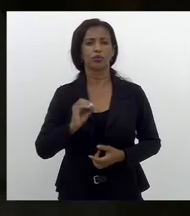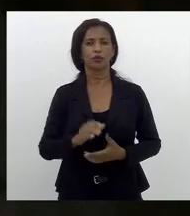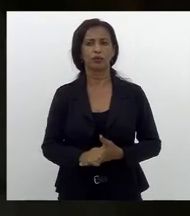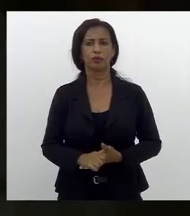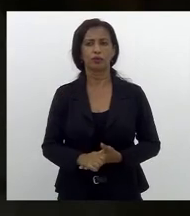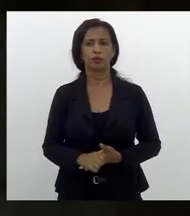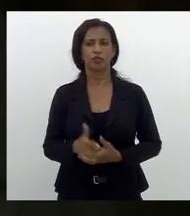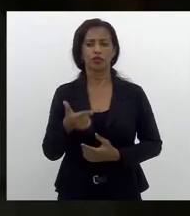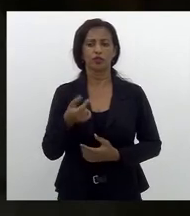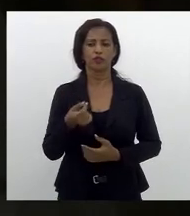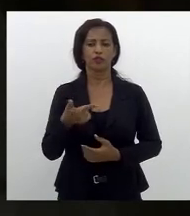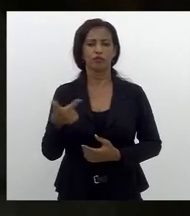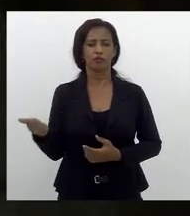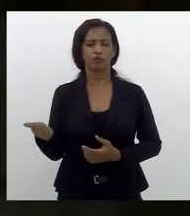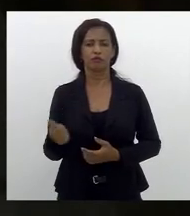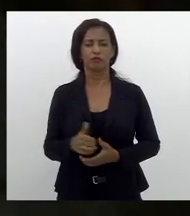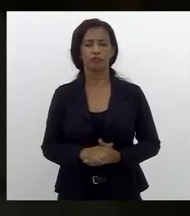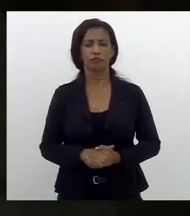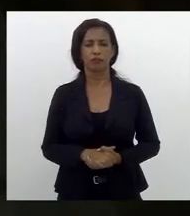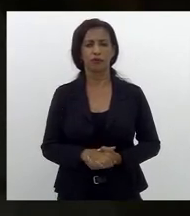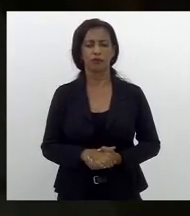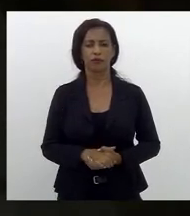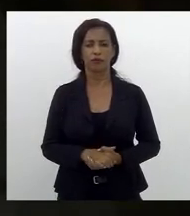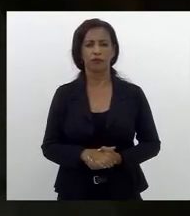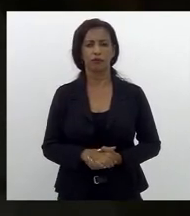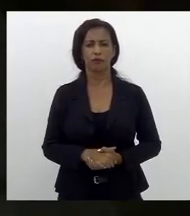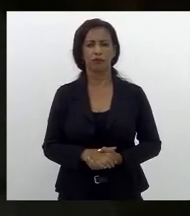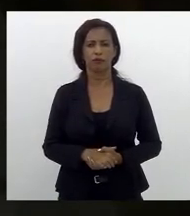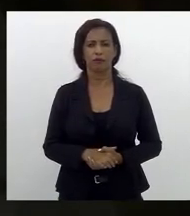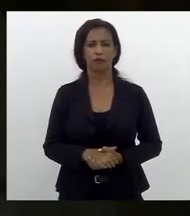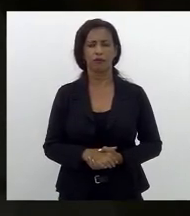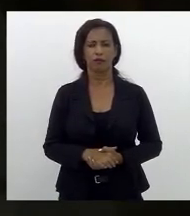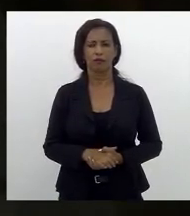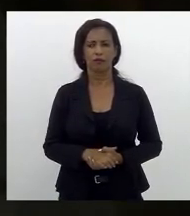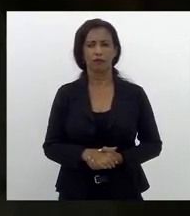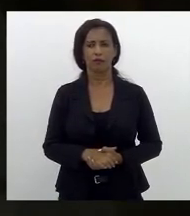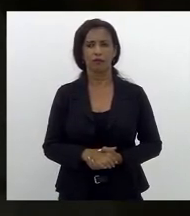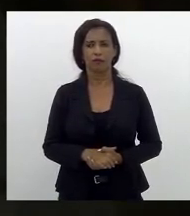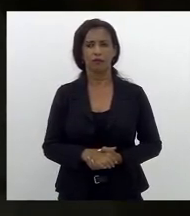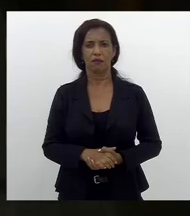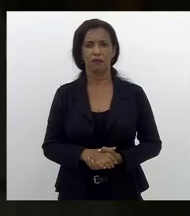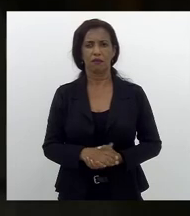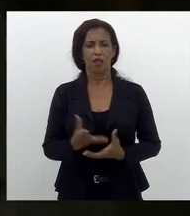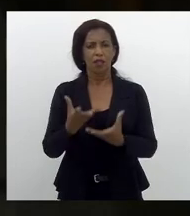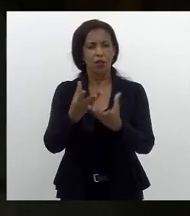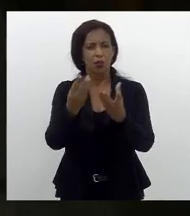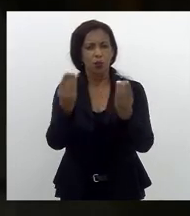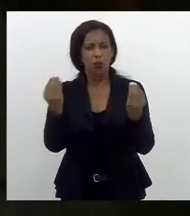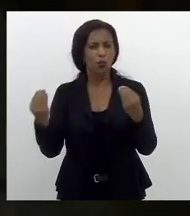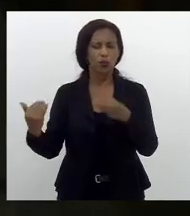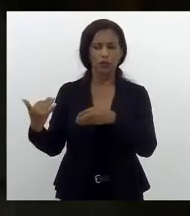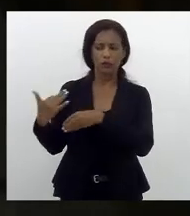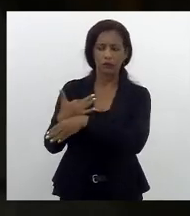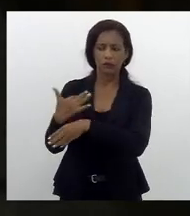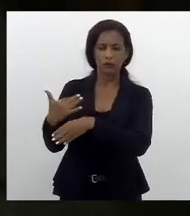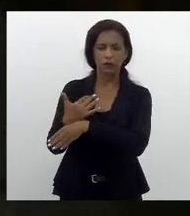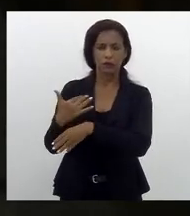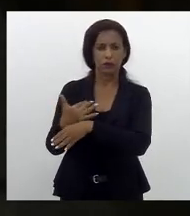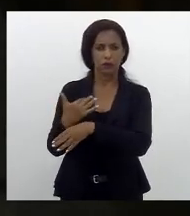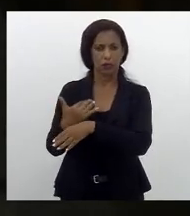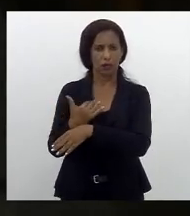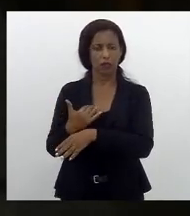de outubro de 2021. Em centenas de cidades brasileiras, o